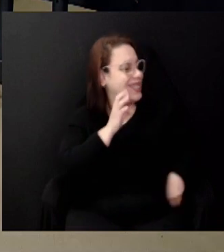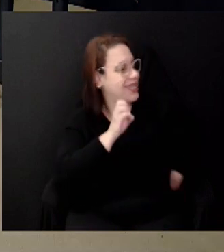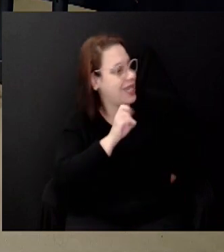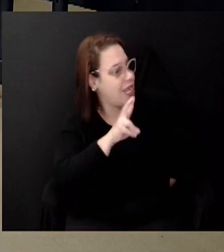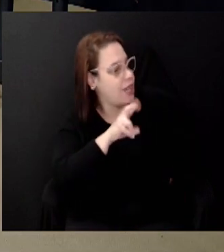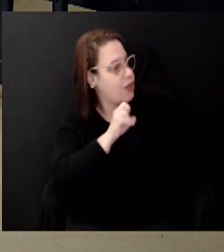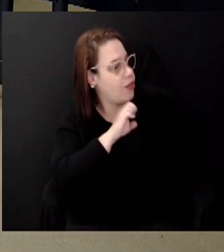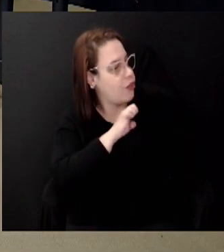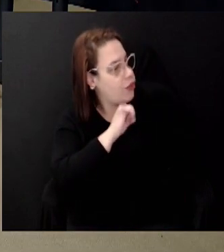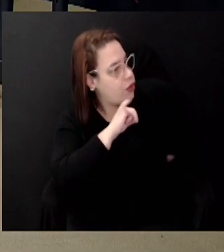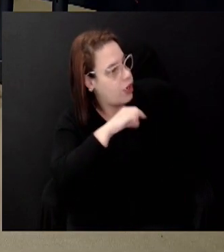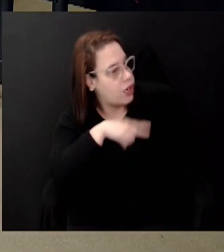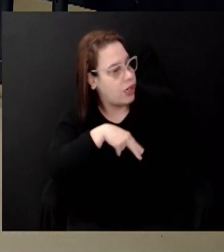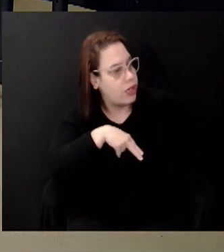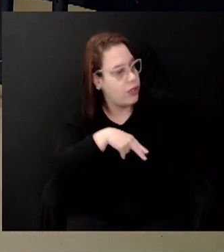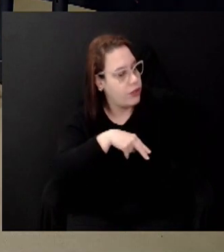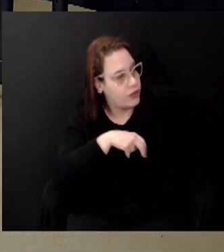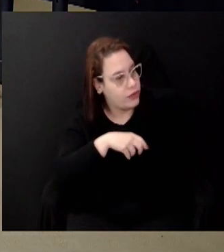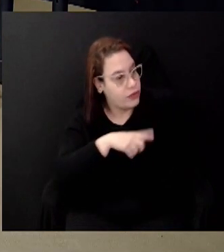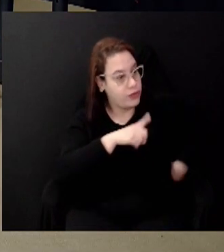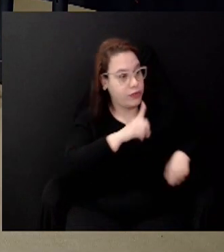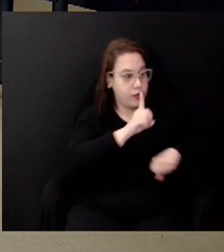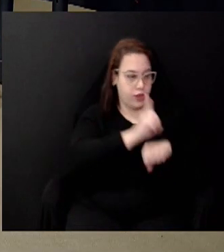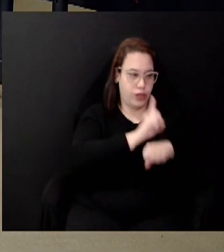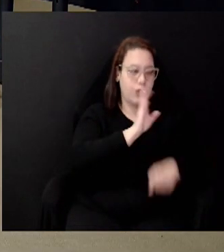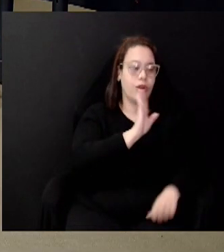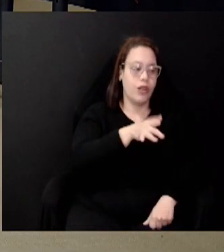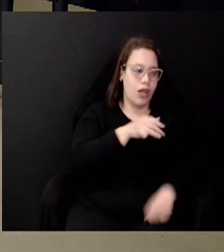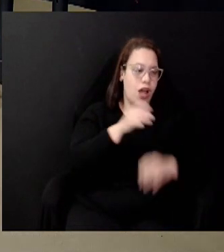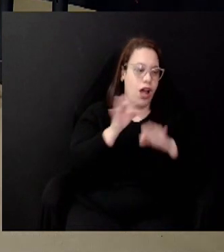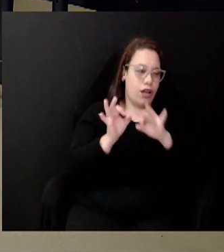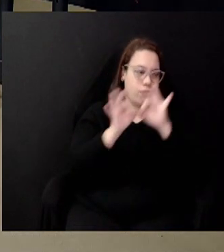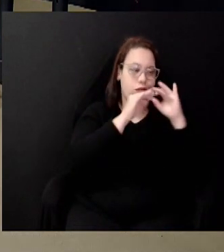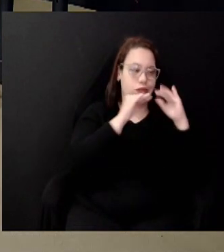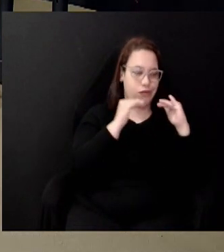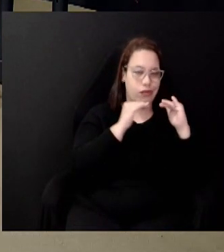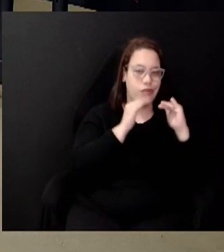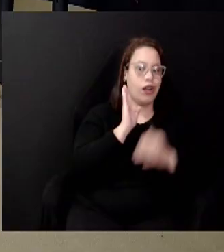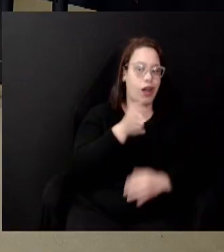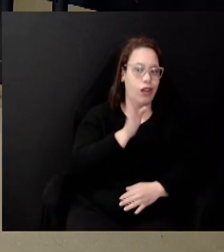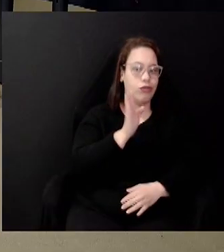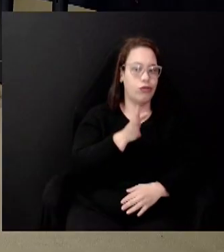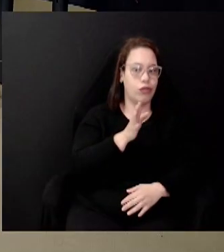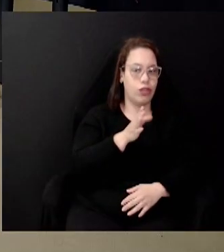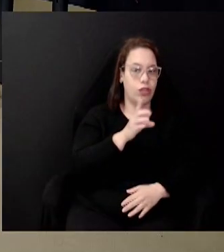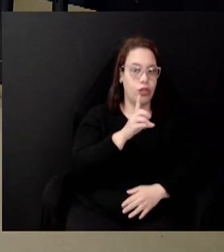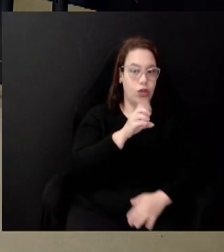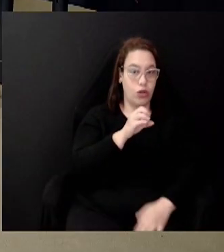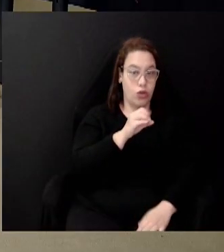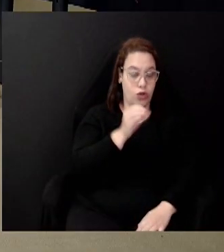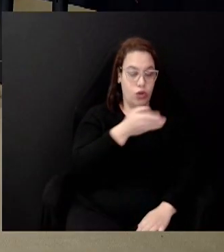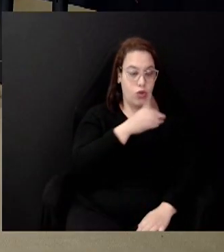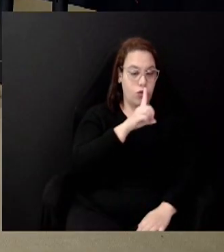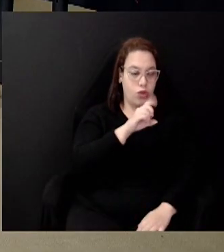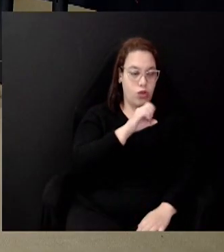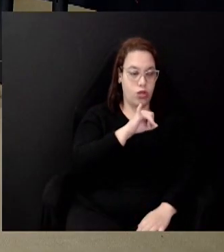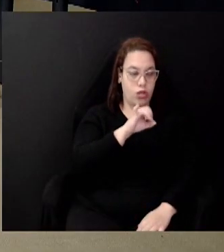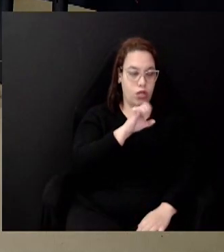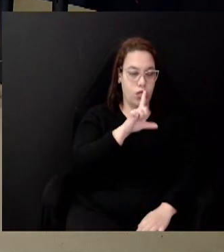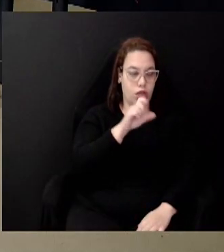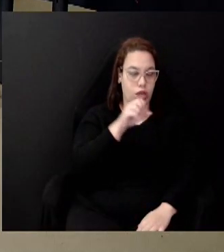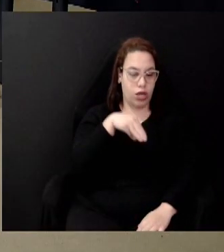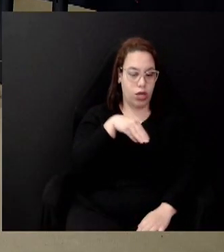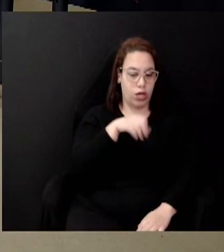A doutora, pelo jeito, já assistiu também, né? Você também, Já Florença, assisti, já. já assisti. O Dilema Isso. das Redes. O Dilema das Redes. é